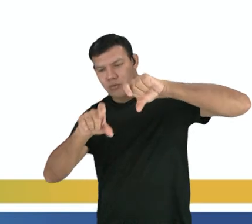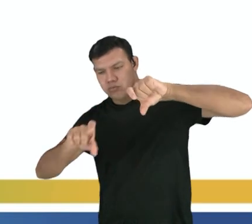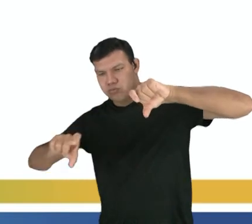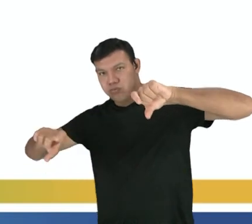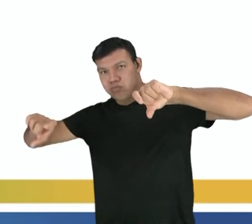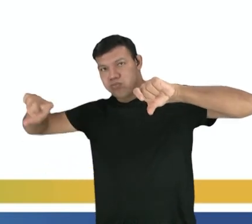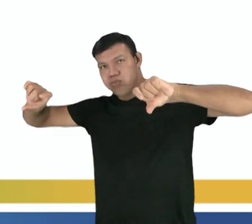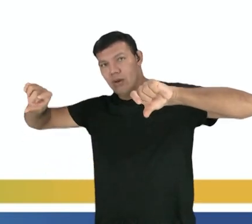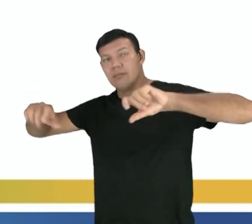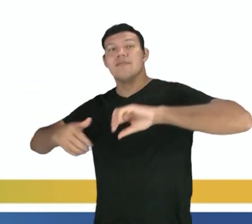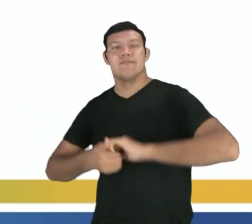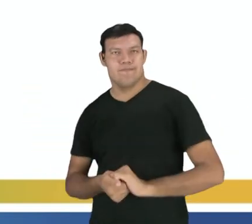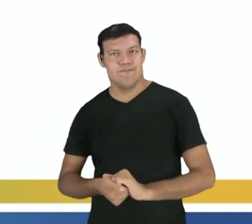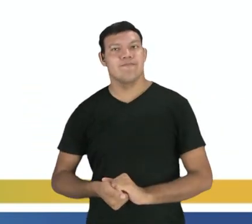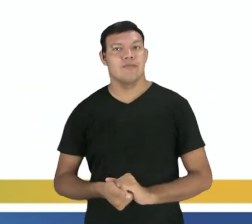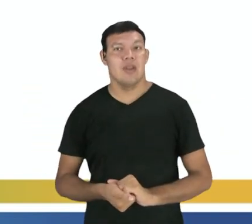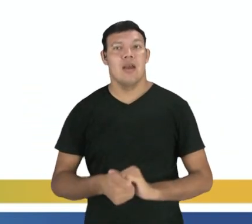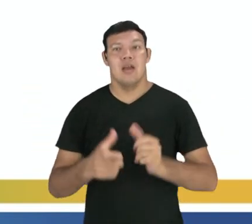de gelo